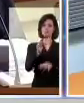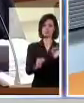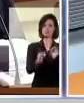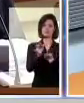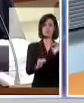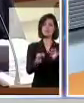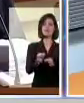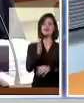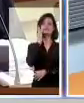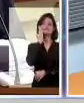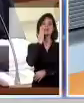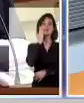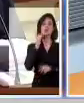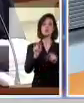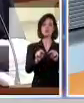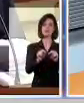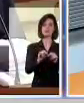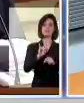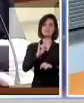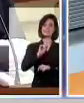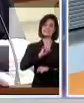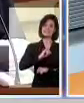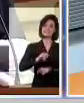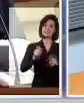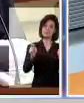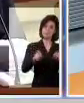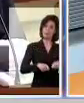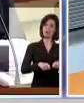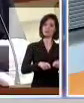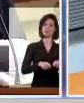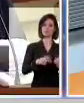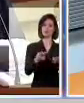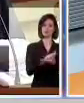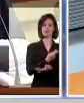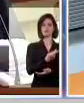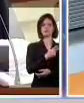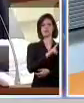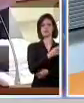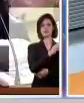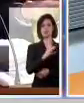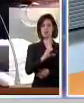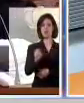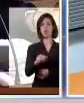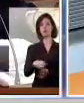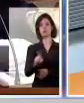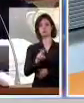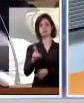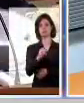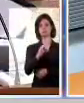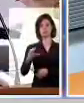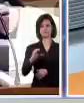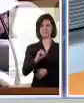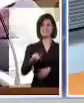6-5, eu, disciplinada que sou, enquanto não se discutir a matéria